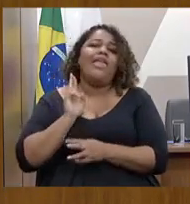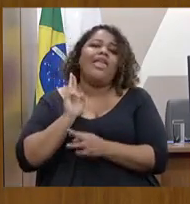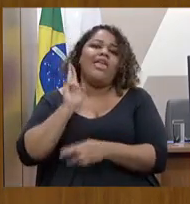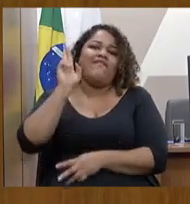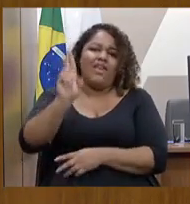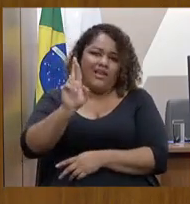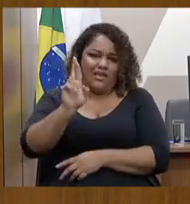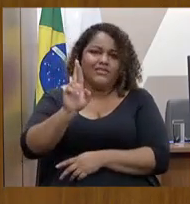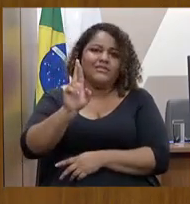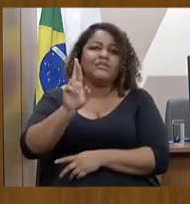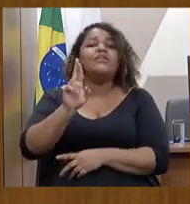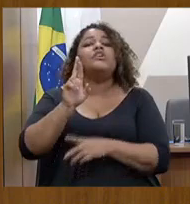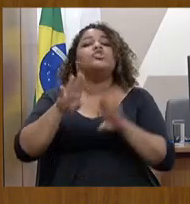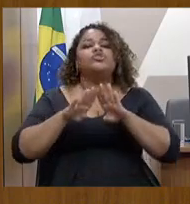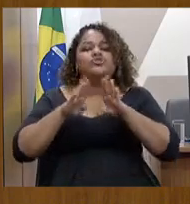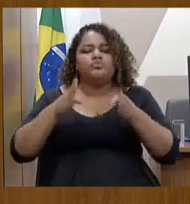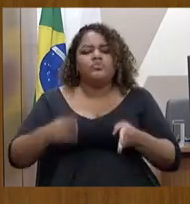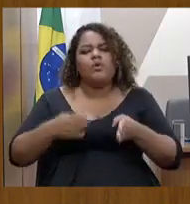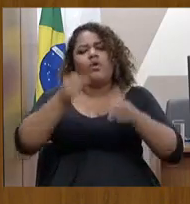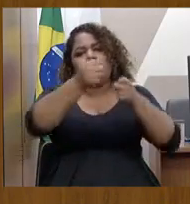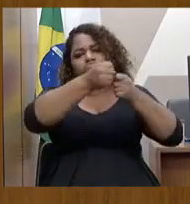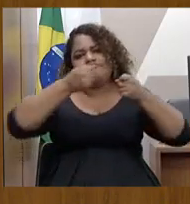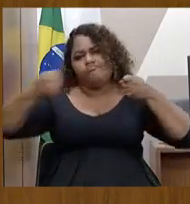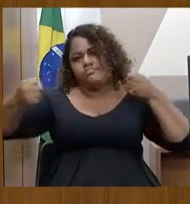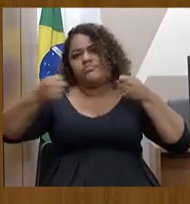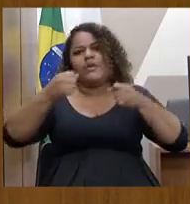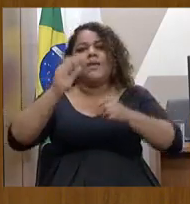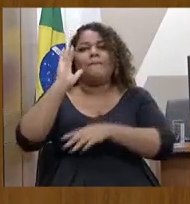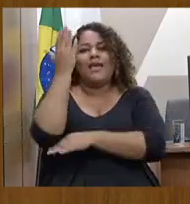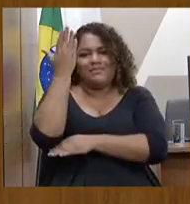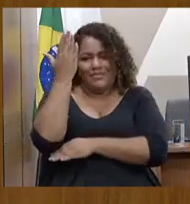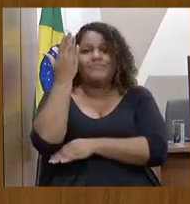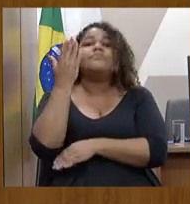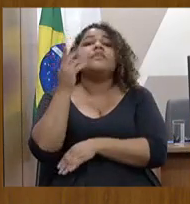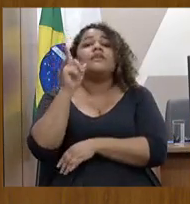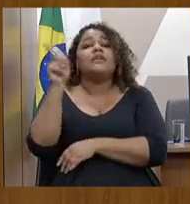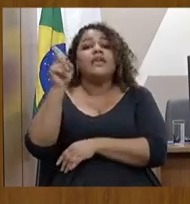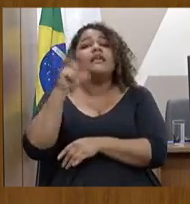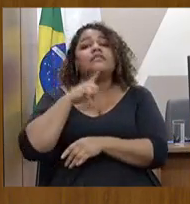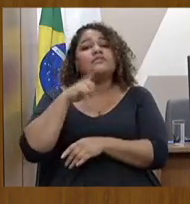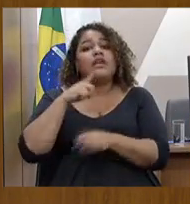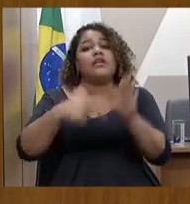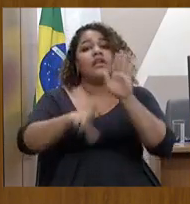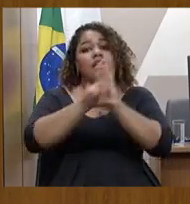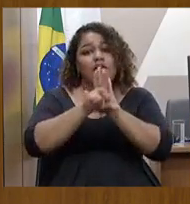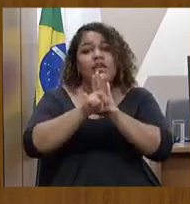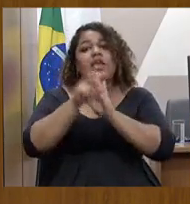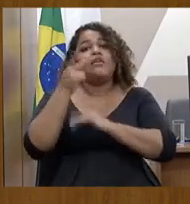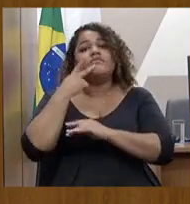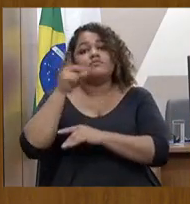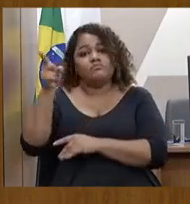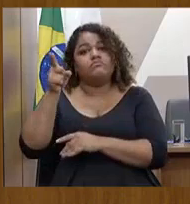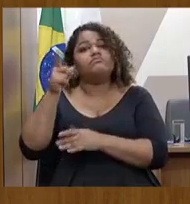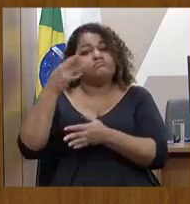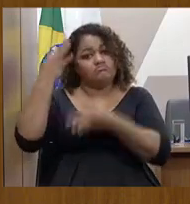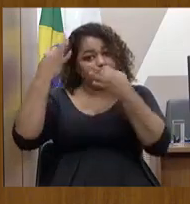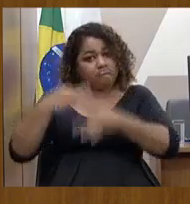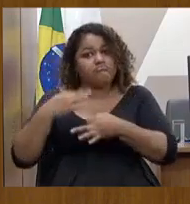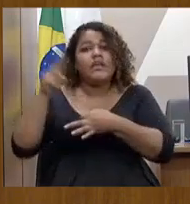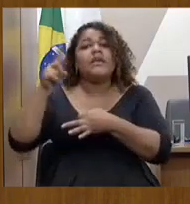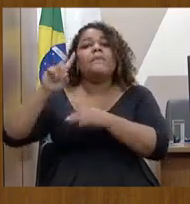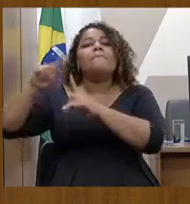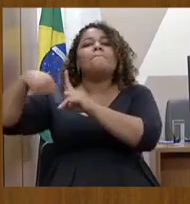lei 23.765 de 2021 além de Ubá ele engloba outras 21 cidades então